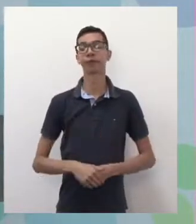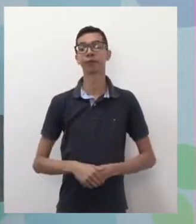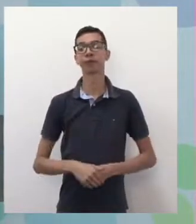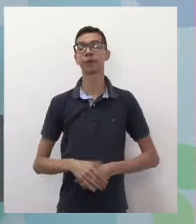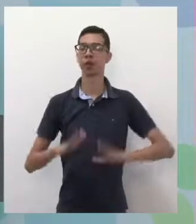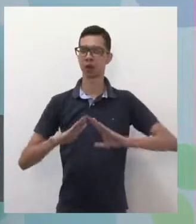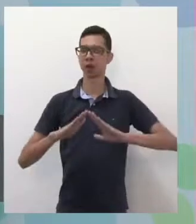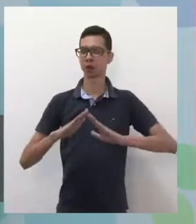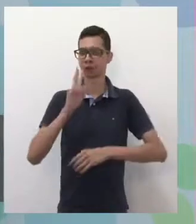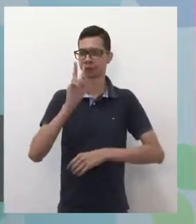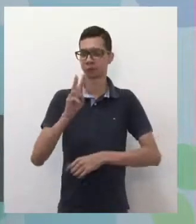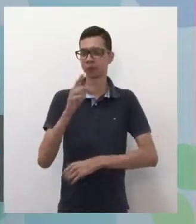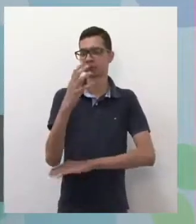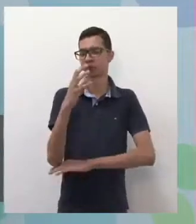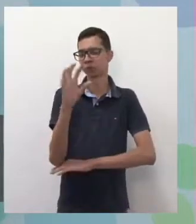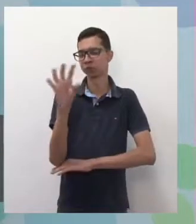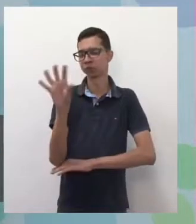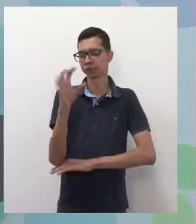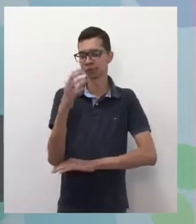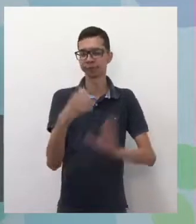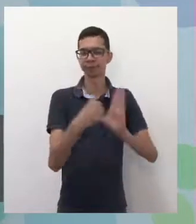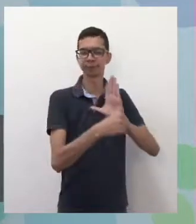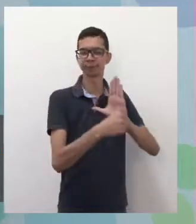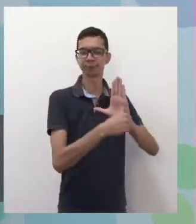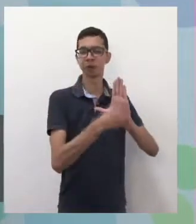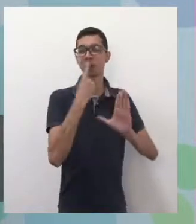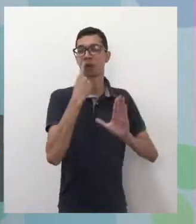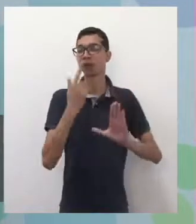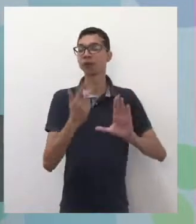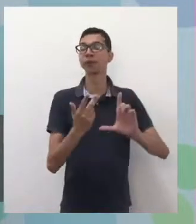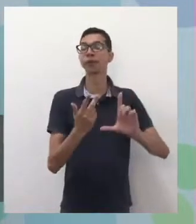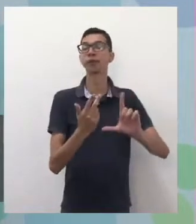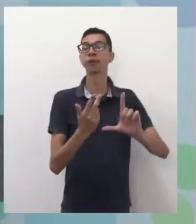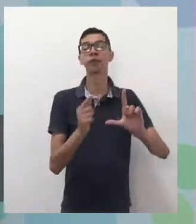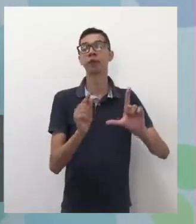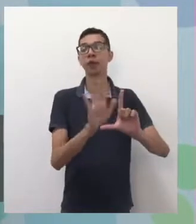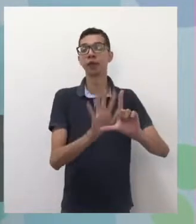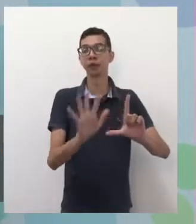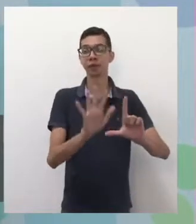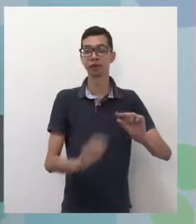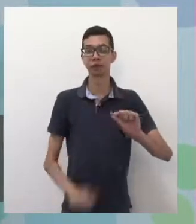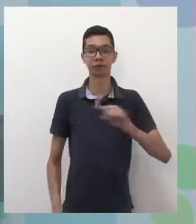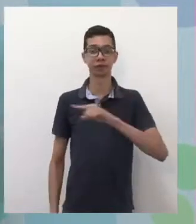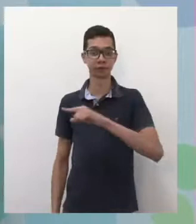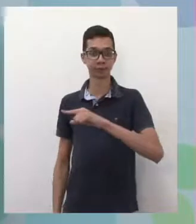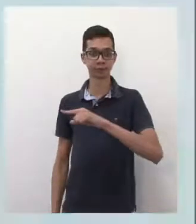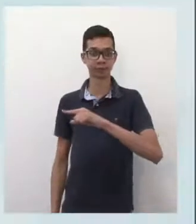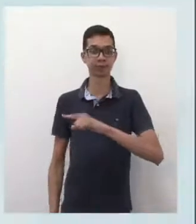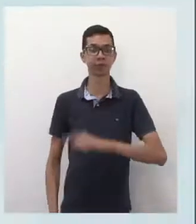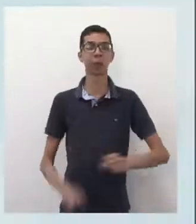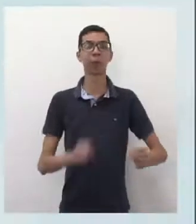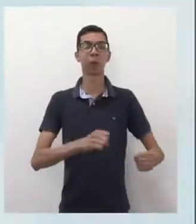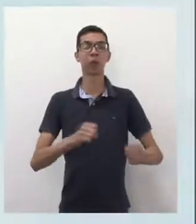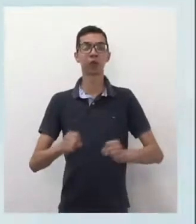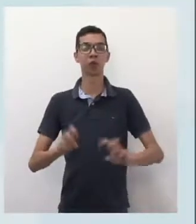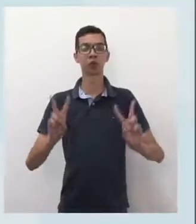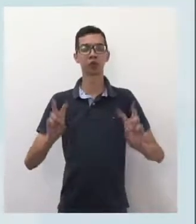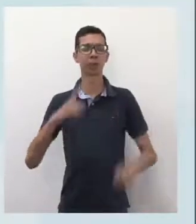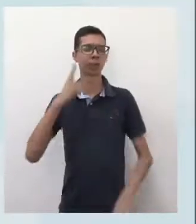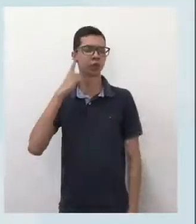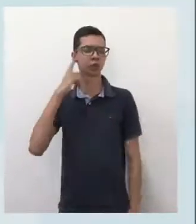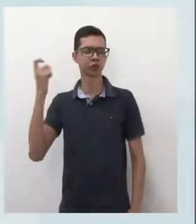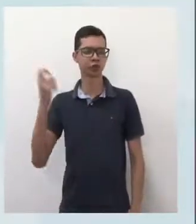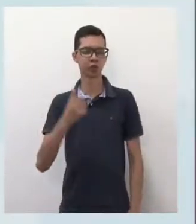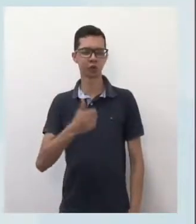nível... no caso aqui, é uma outra potência chamada potência sonora. Sabe o